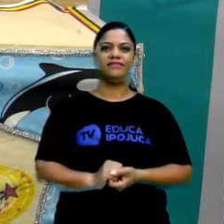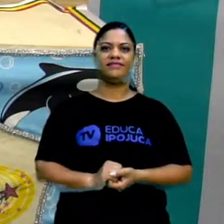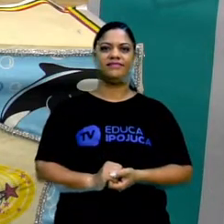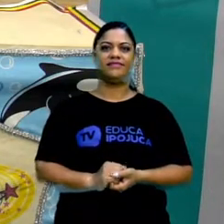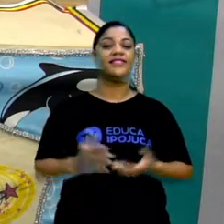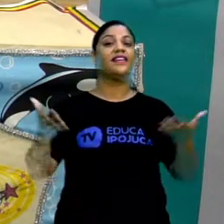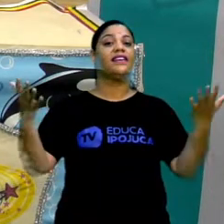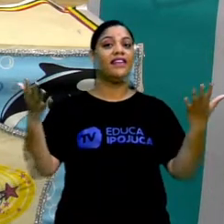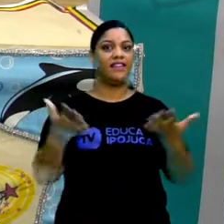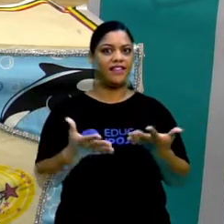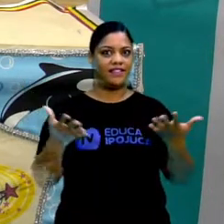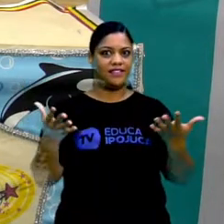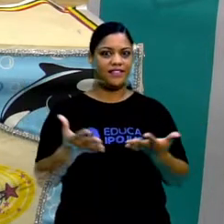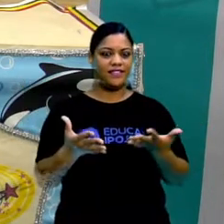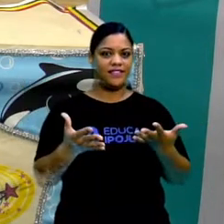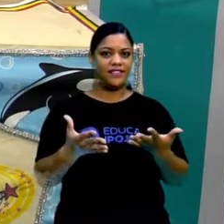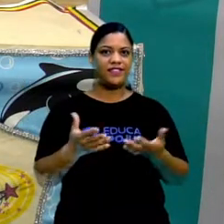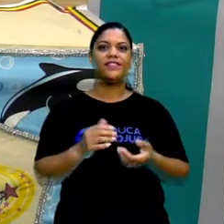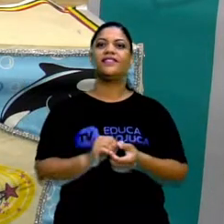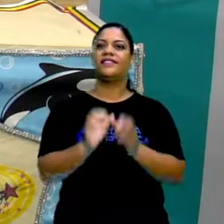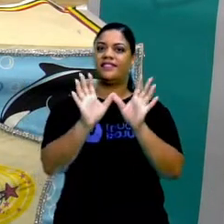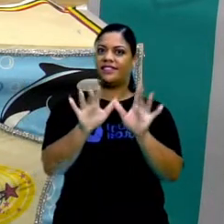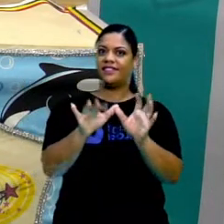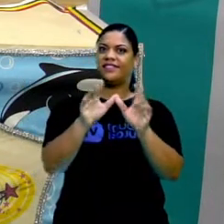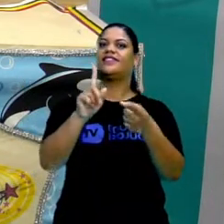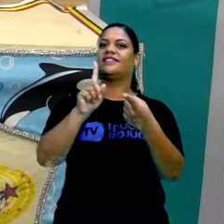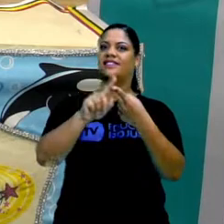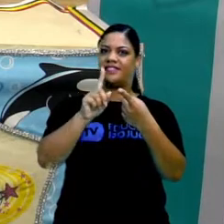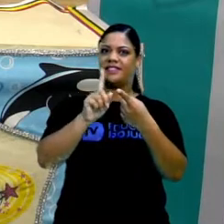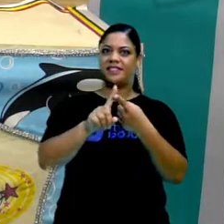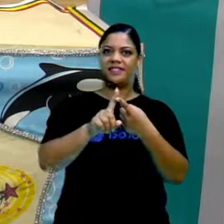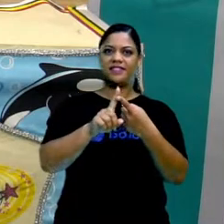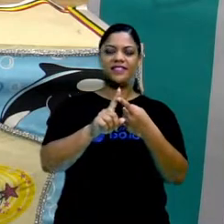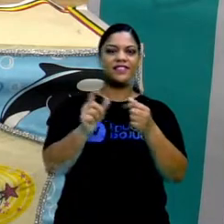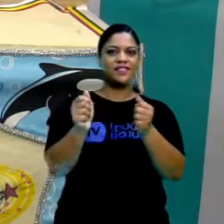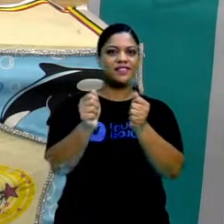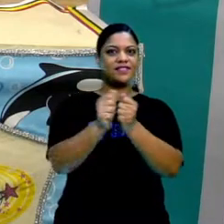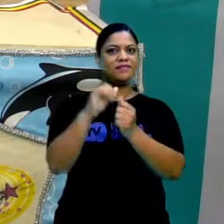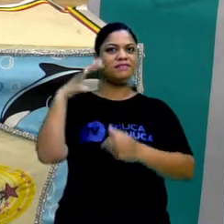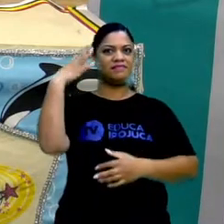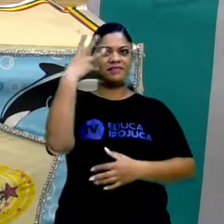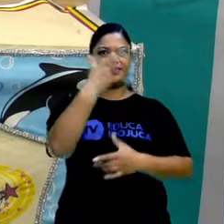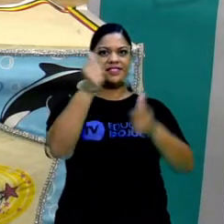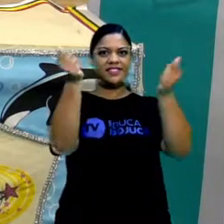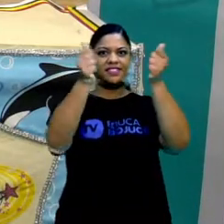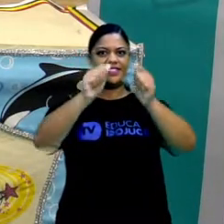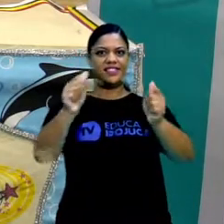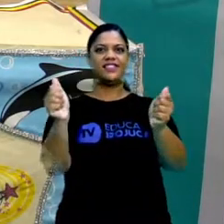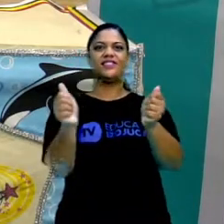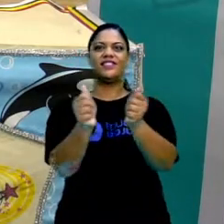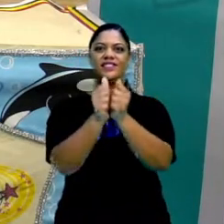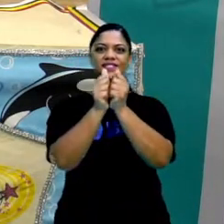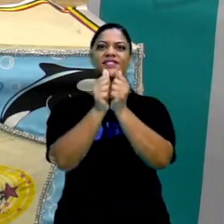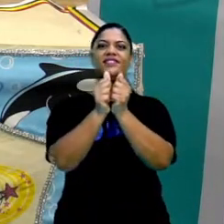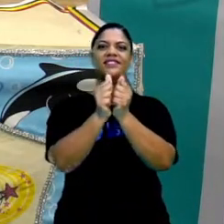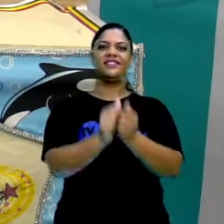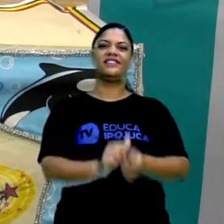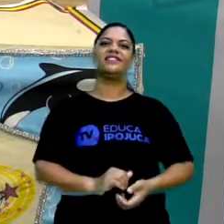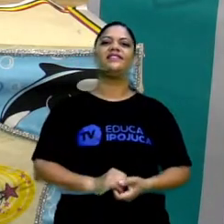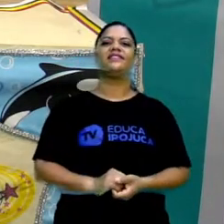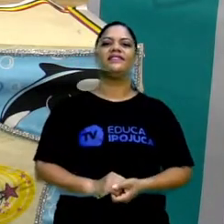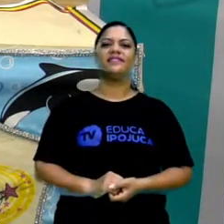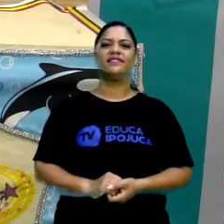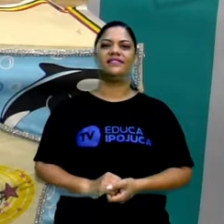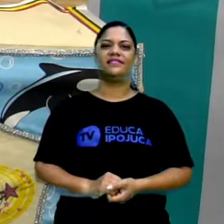aí agora a andorinha também, ficou sendo uma estátua bem bonita, mas o príncipe... Isso